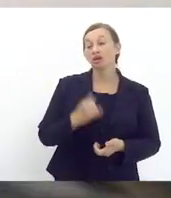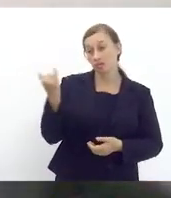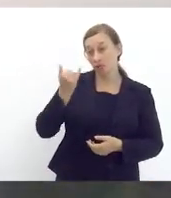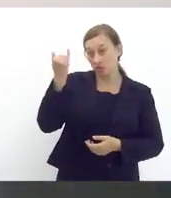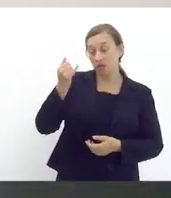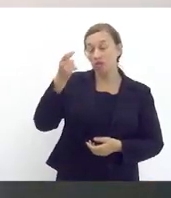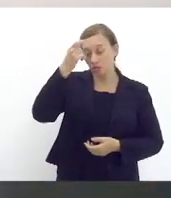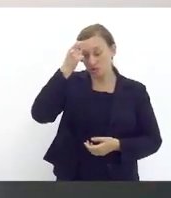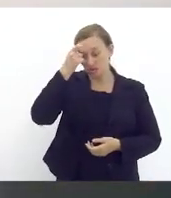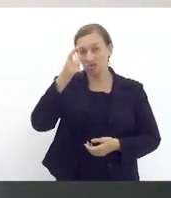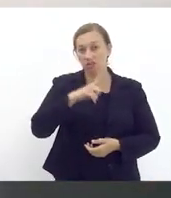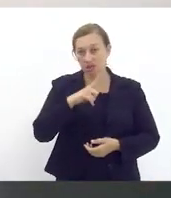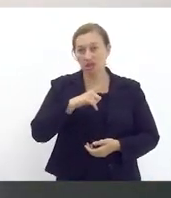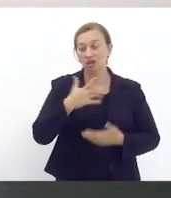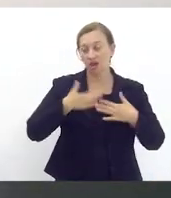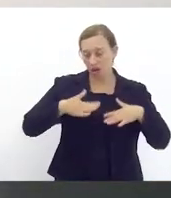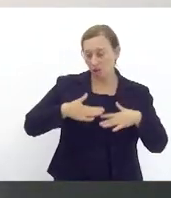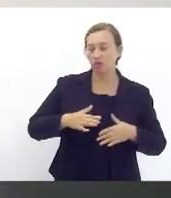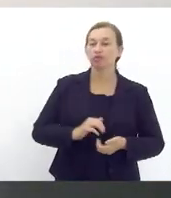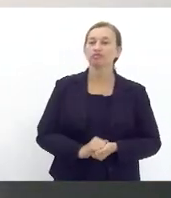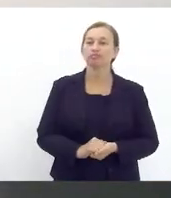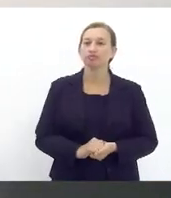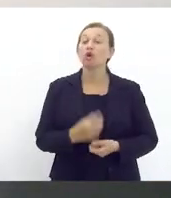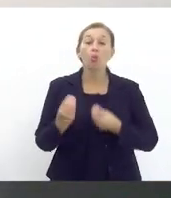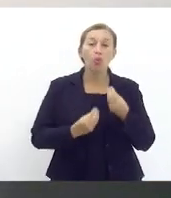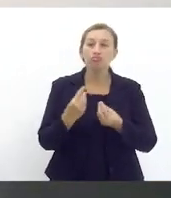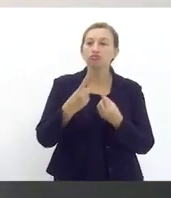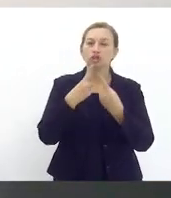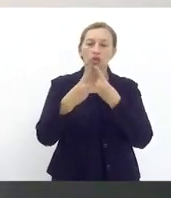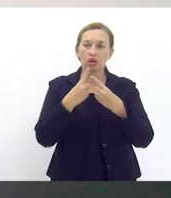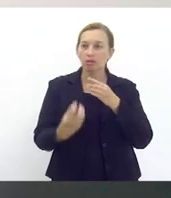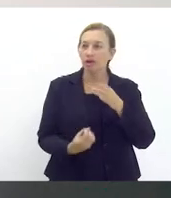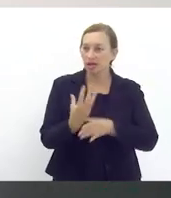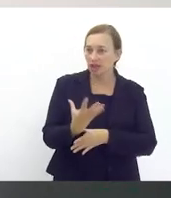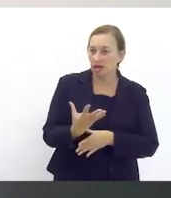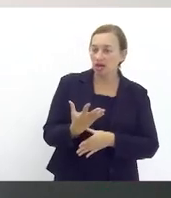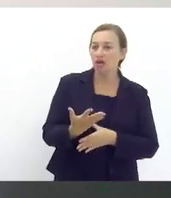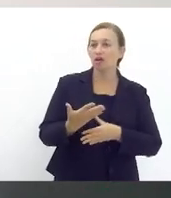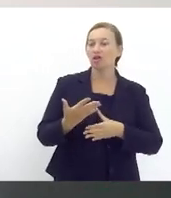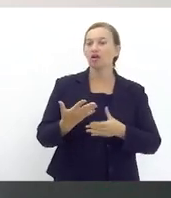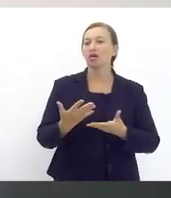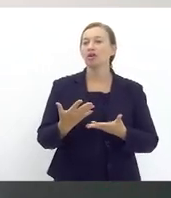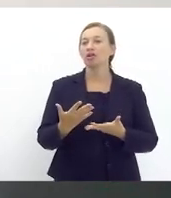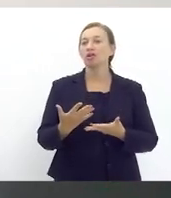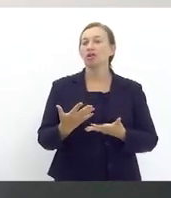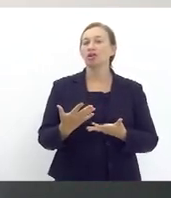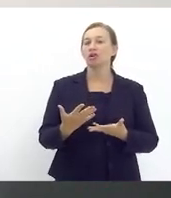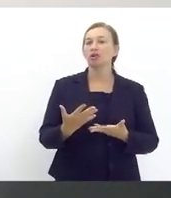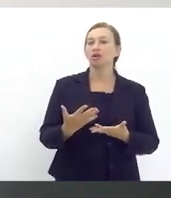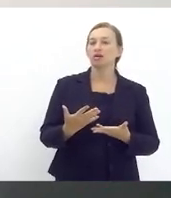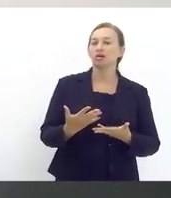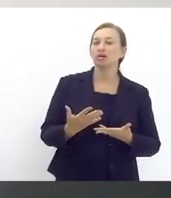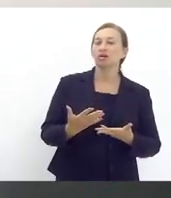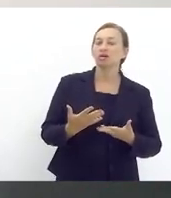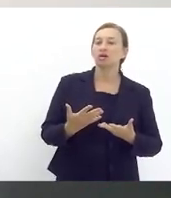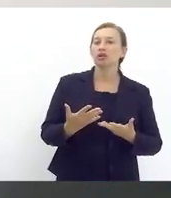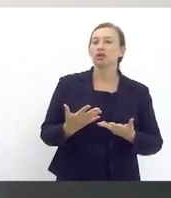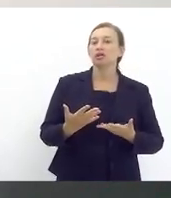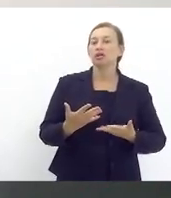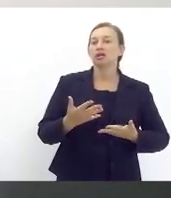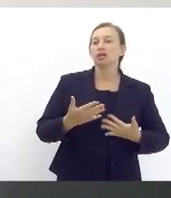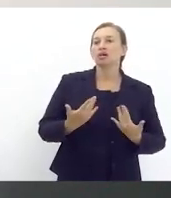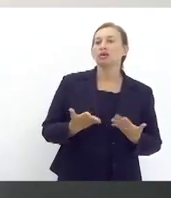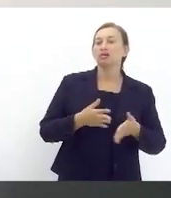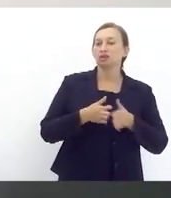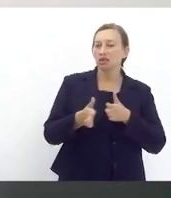ter essa consciência muito tranquila de como dialogar para construir esses nossos passos digamos enquanto sociedade processo